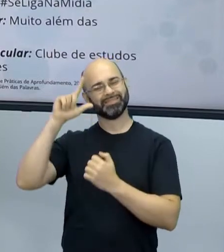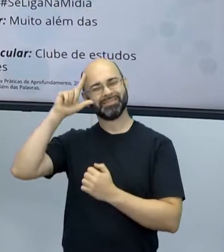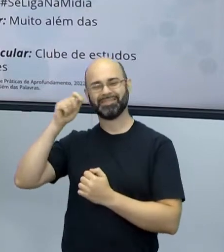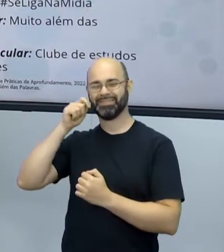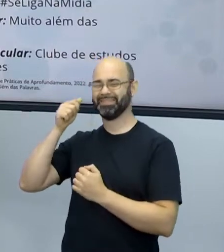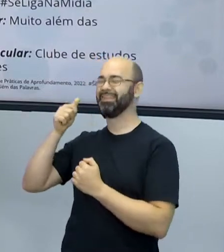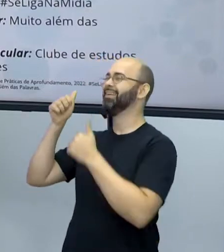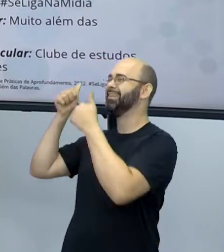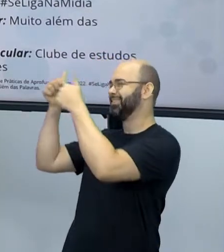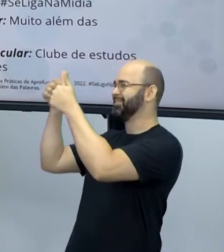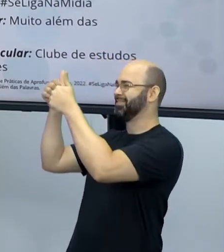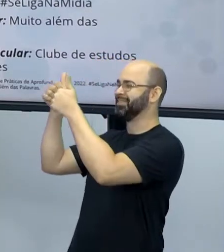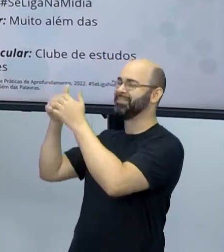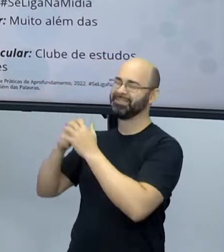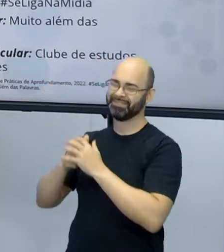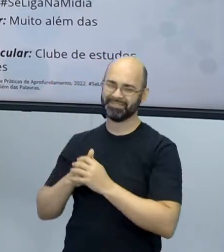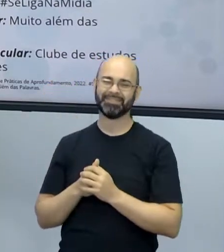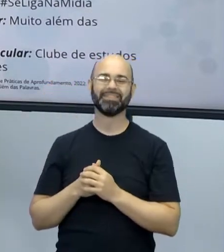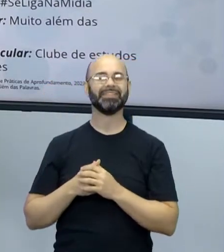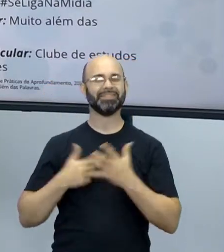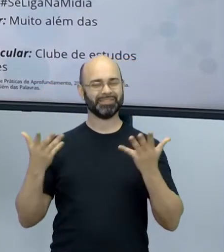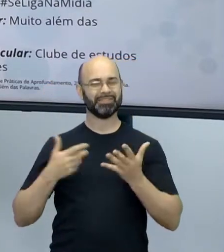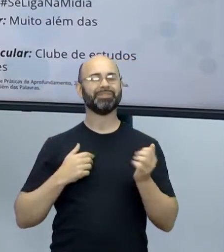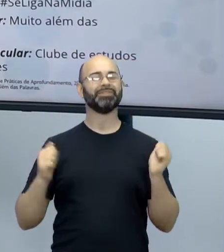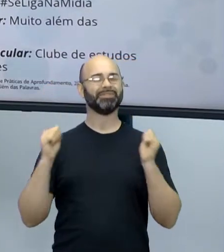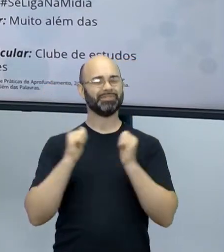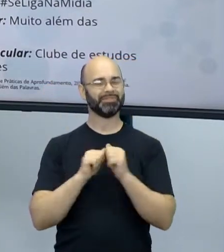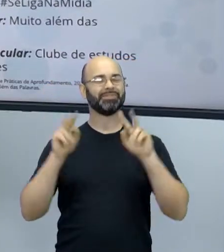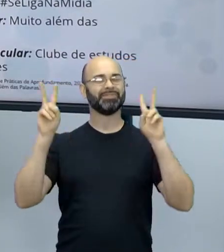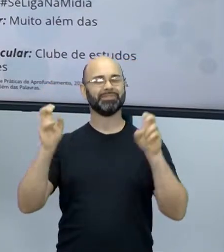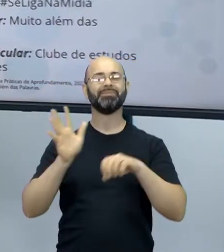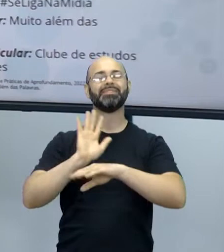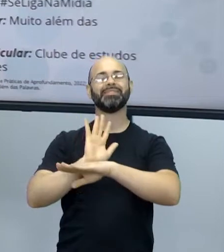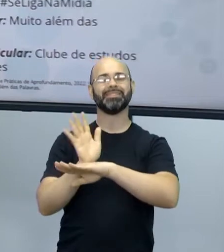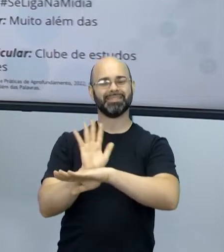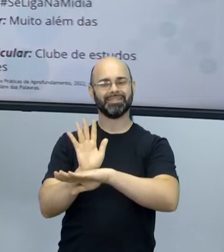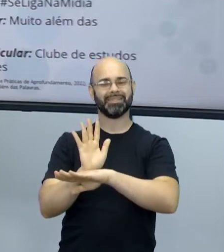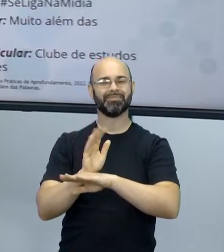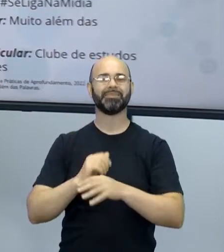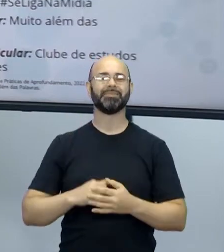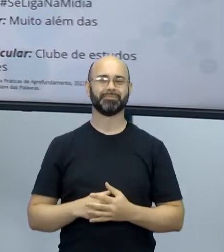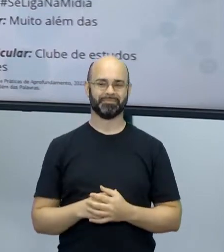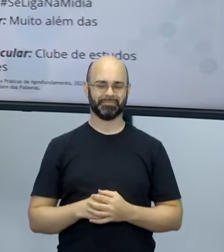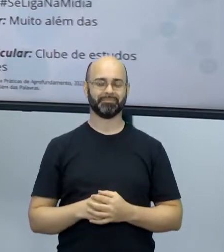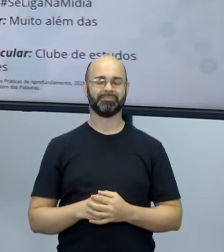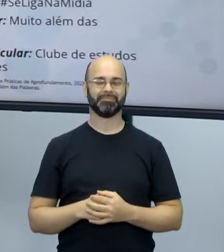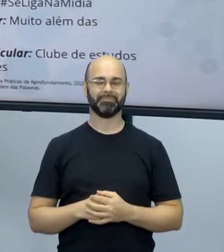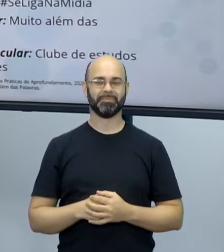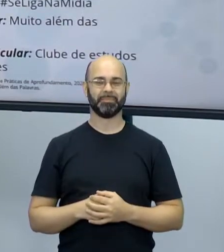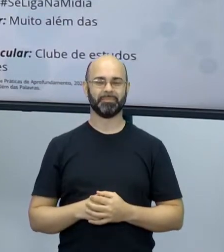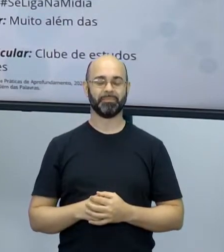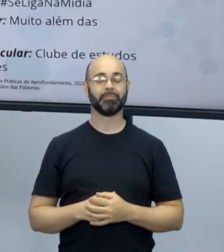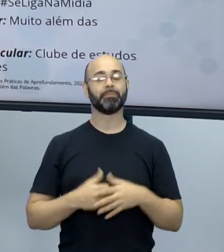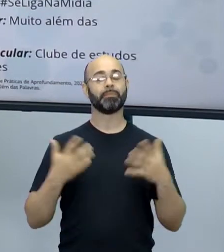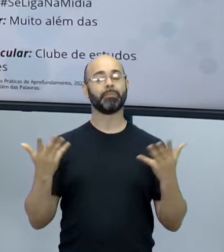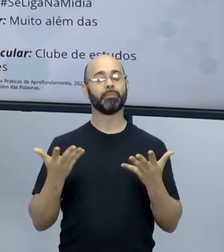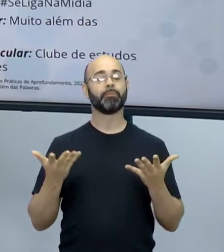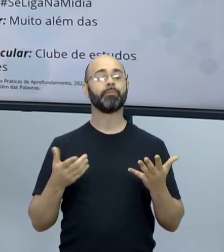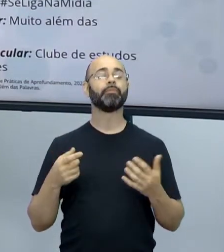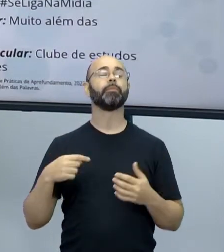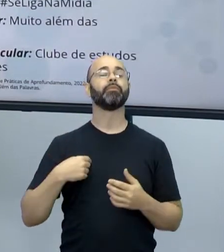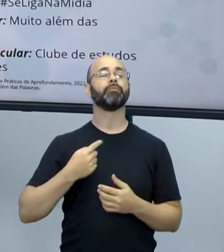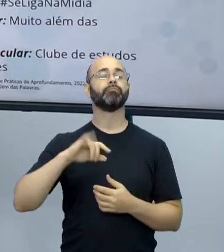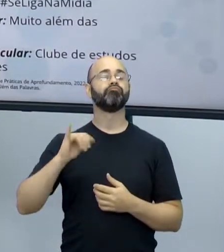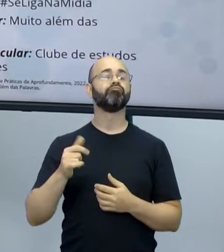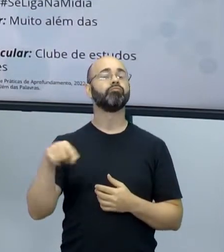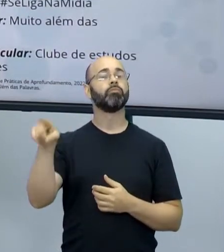aqui do meu lado. Tudo bem, André? Vamos junto nessa aula falar sobre cinema. E essa aula é especial por diversos motivos. Eu queria que você